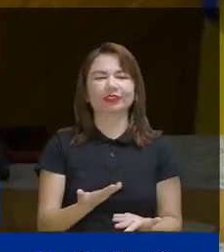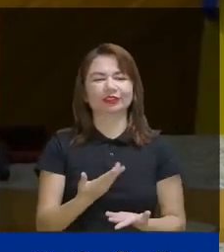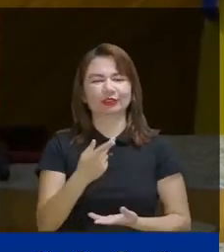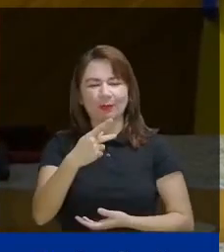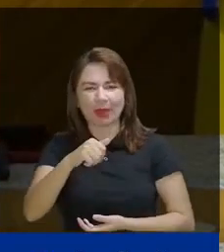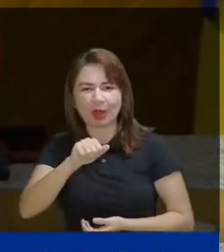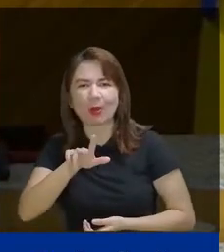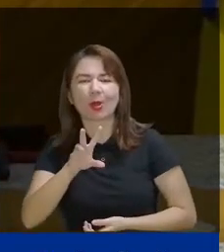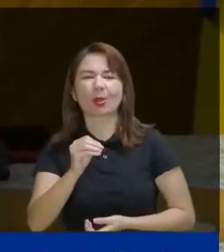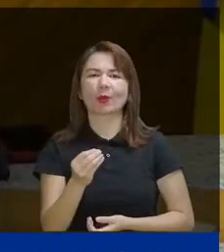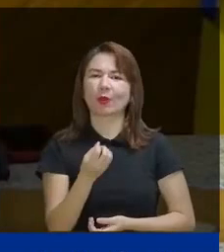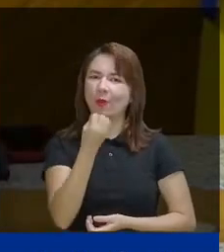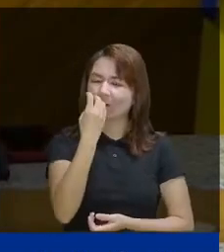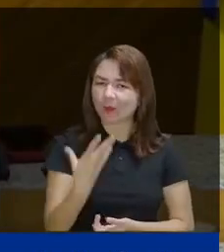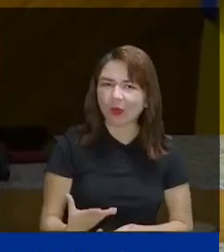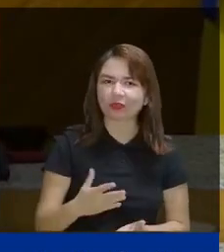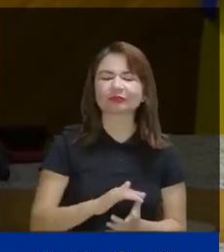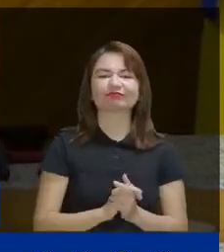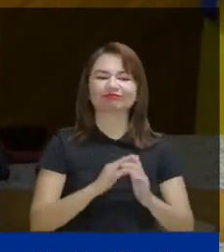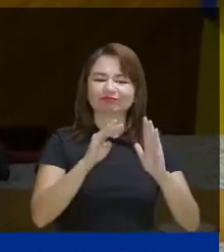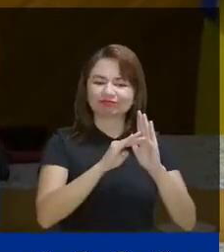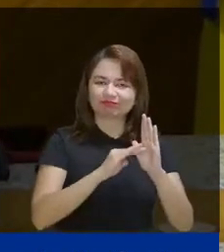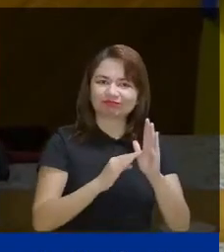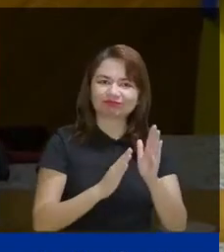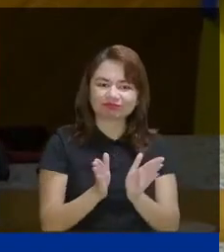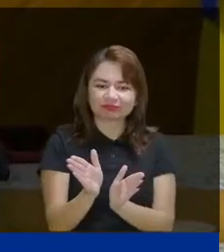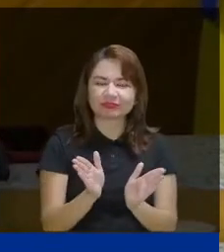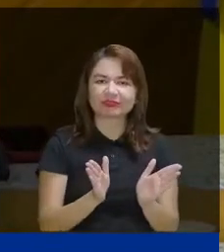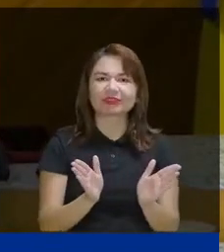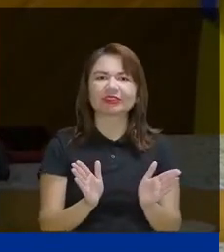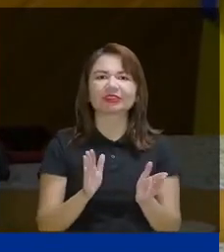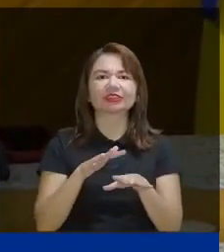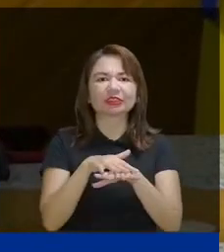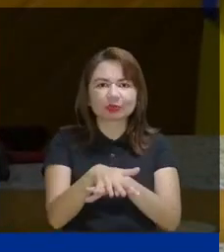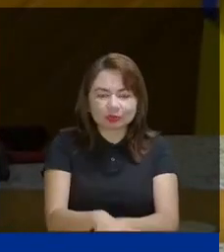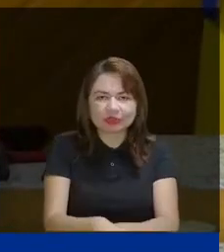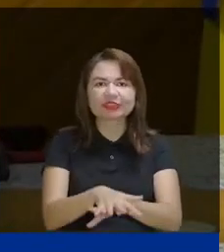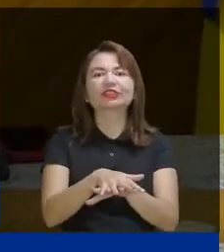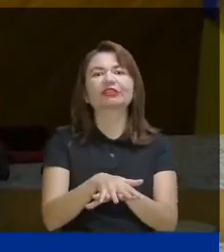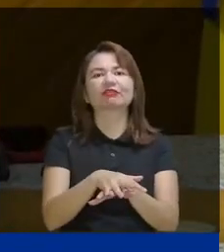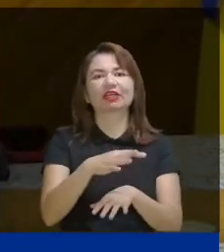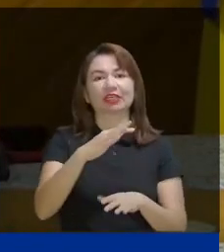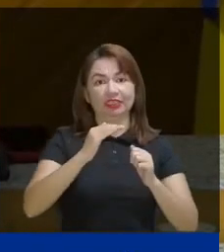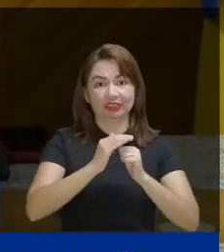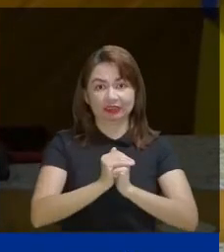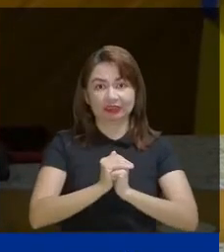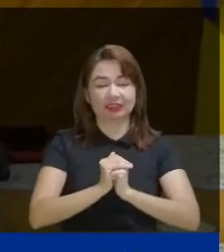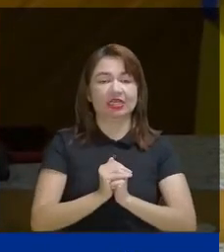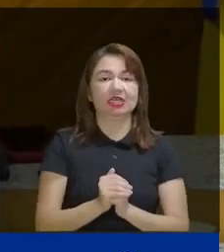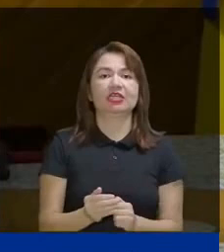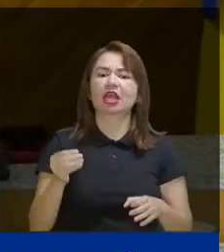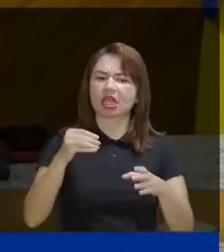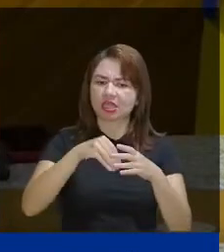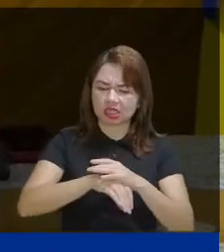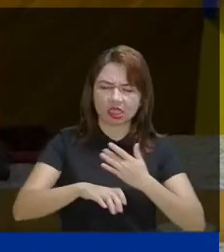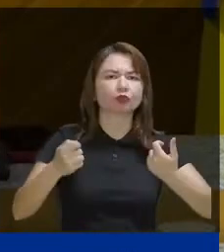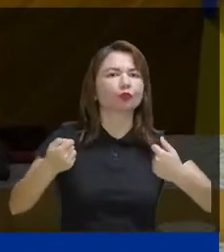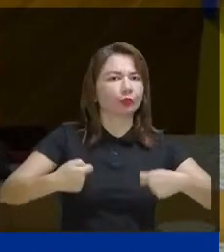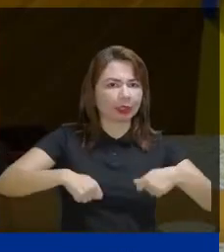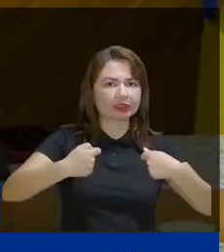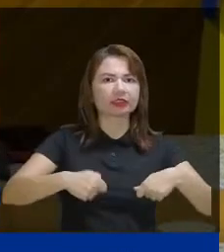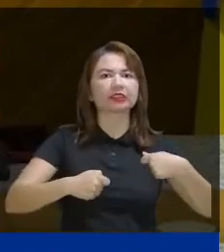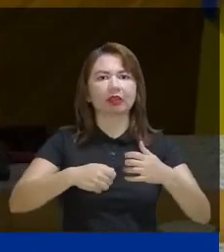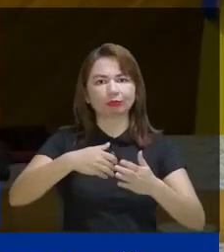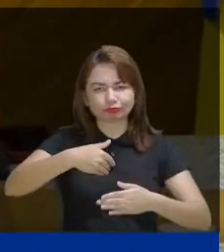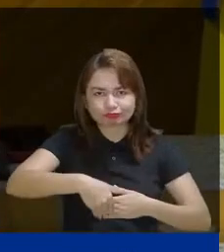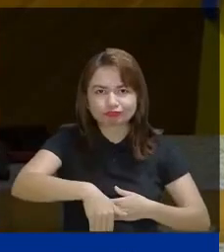muito conteúdo e é uma pauta inclusiva que o TRE não pode ficar alheio. Então, passa-se agora, a partir